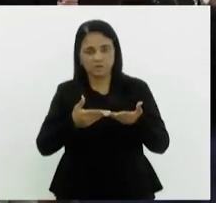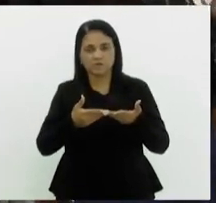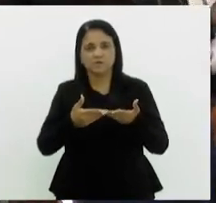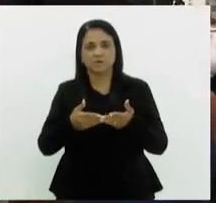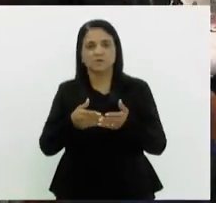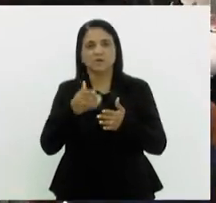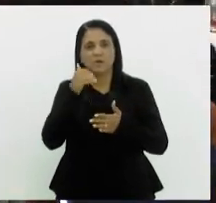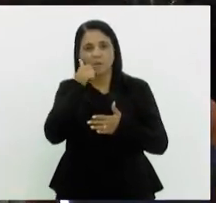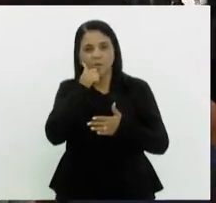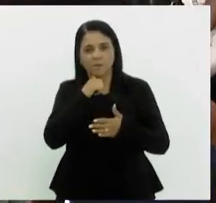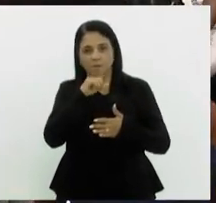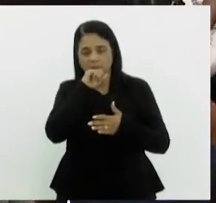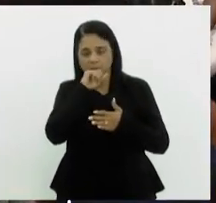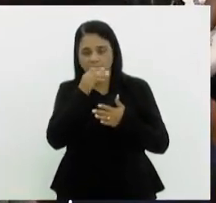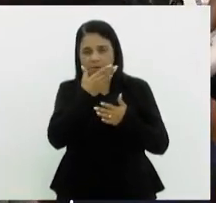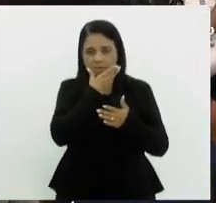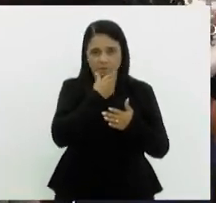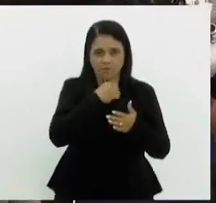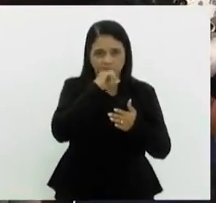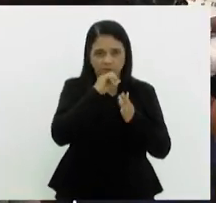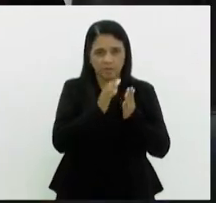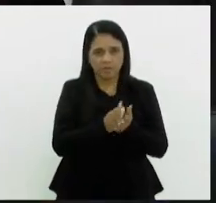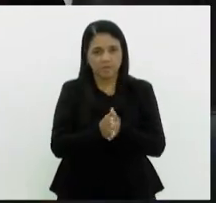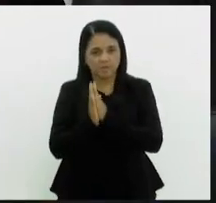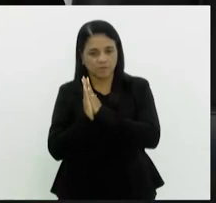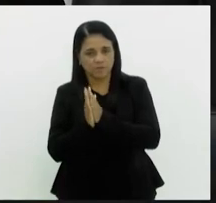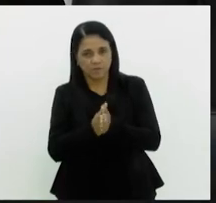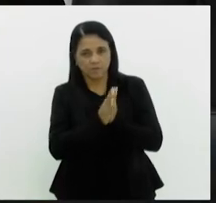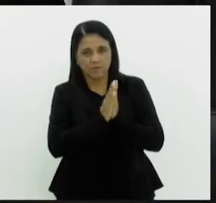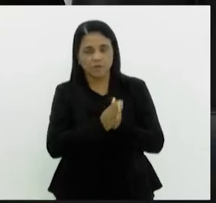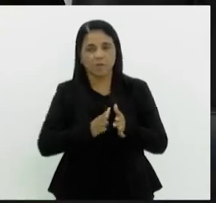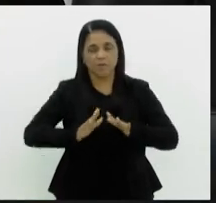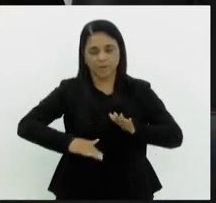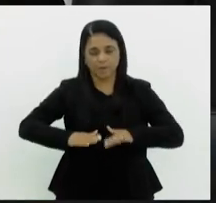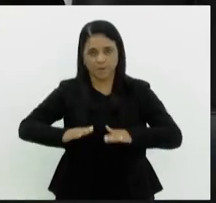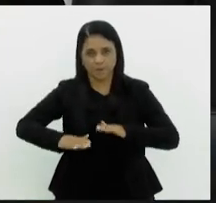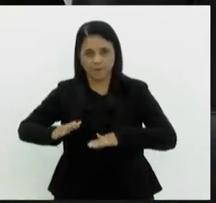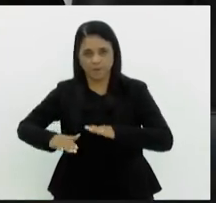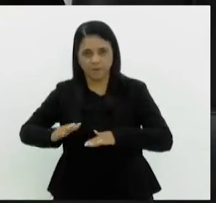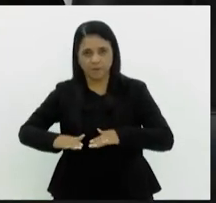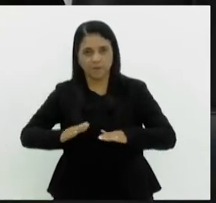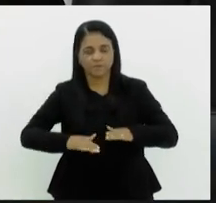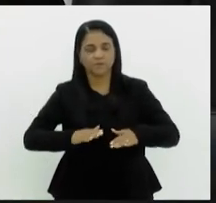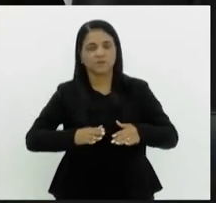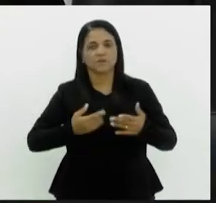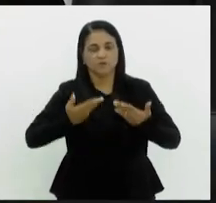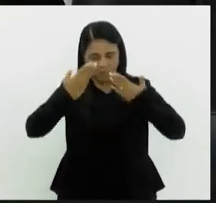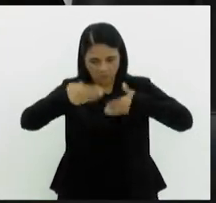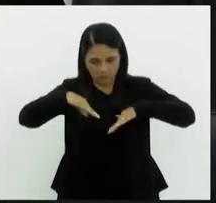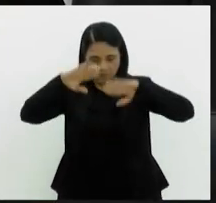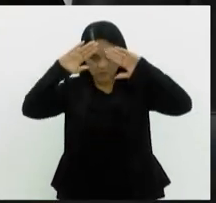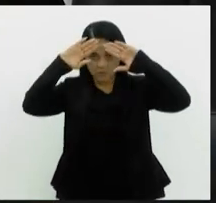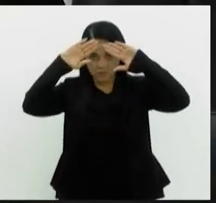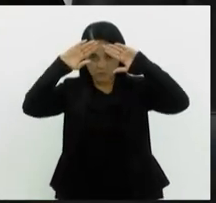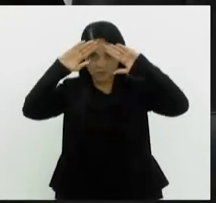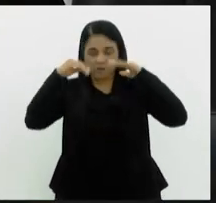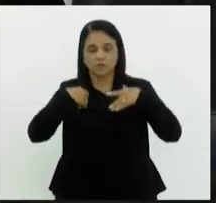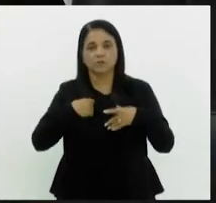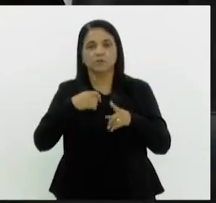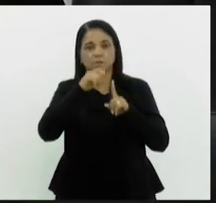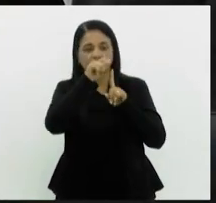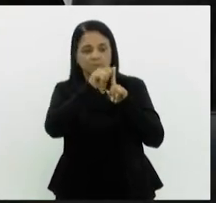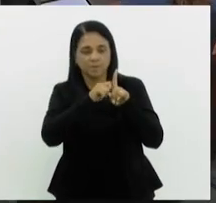Totó, para entoarem um cântico para Ossan, orixá patrono do Abril Verde.